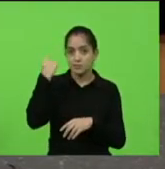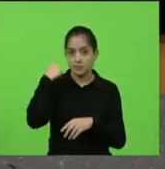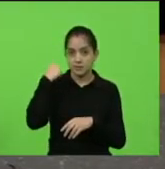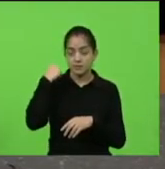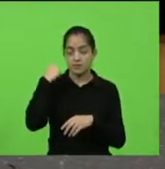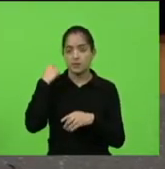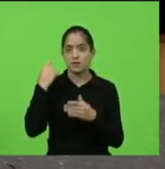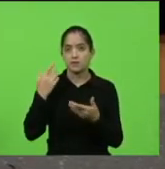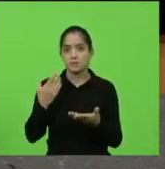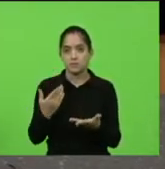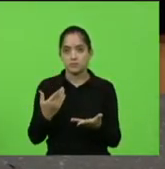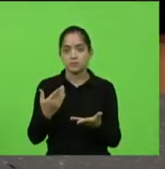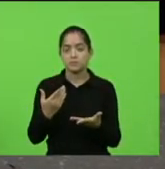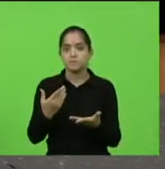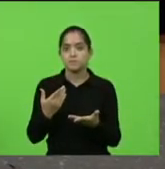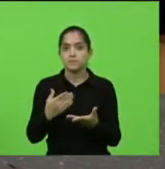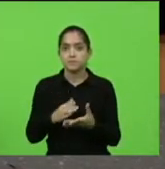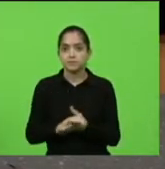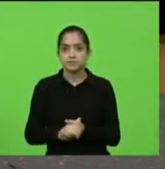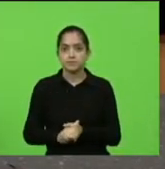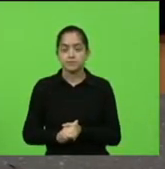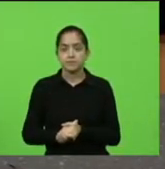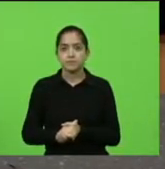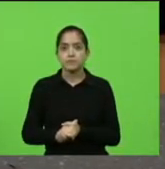e vivíamos sobre